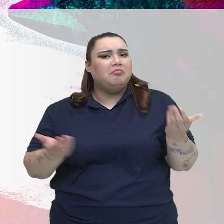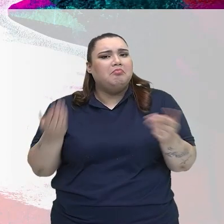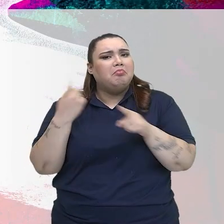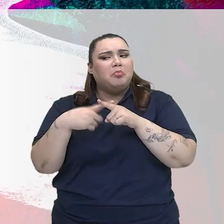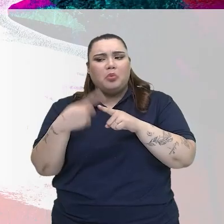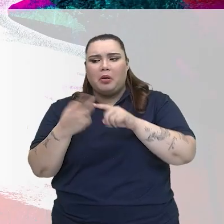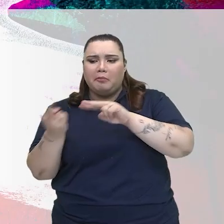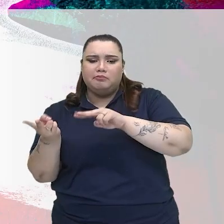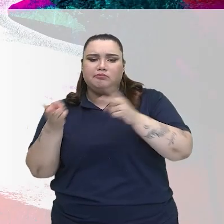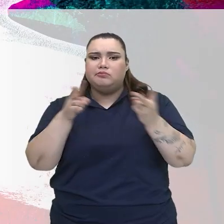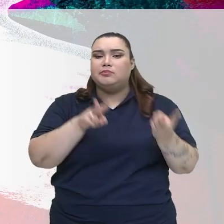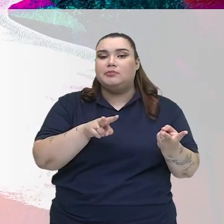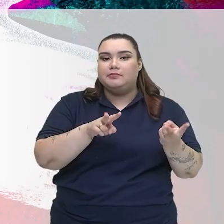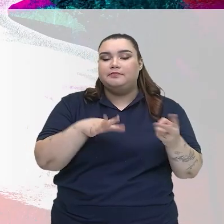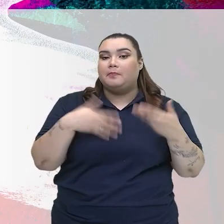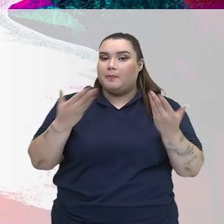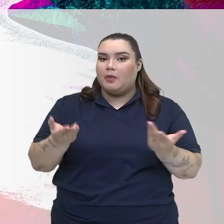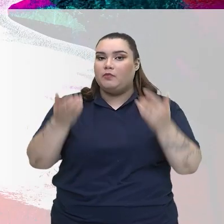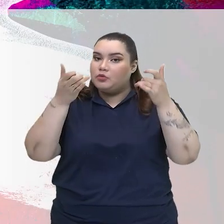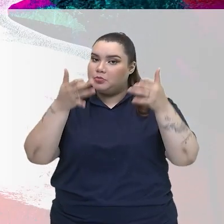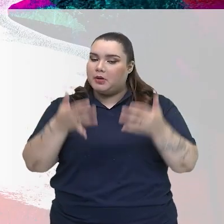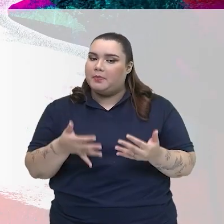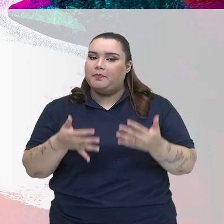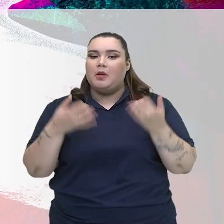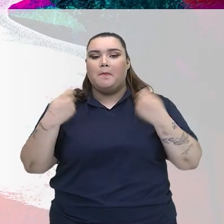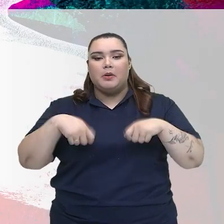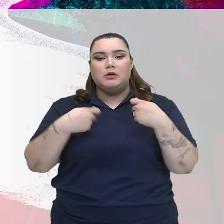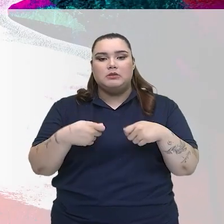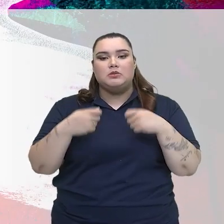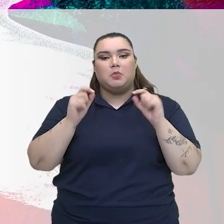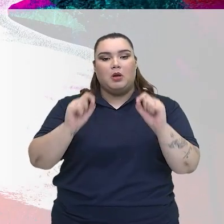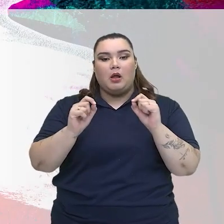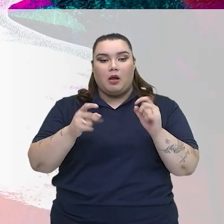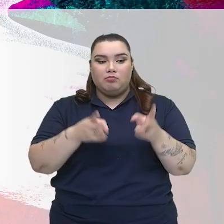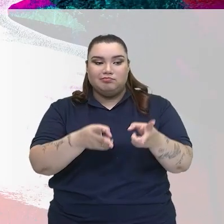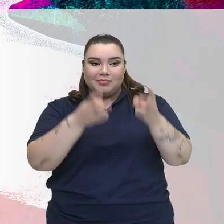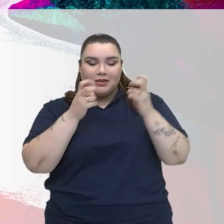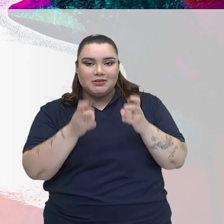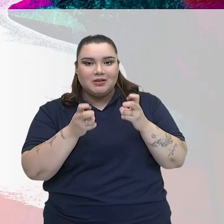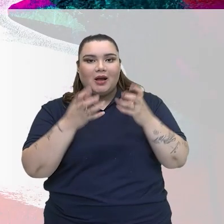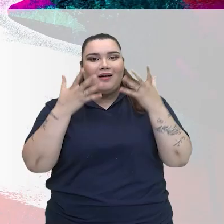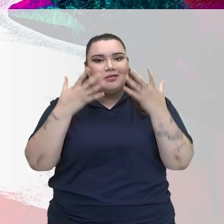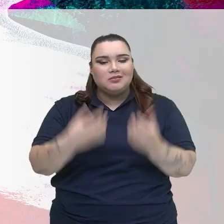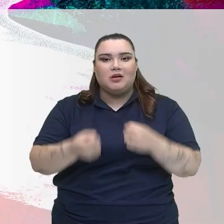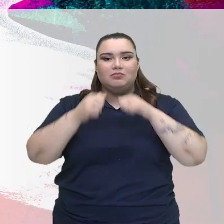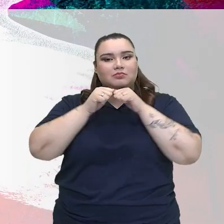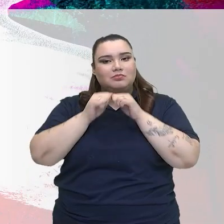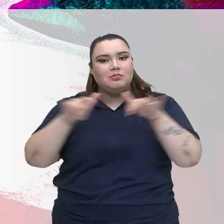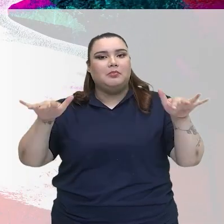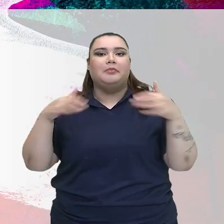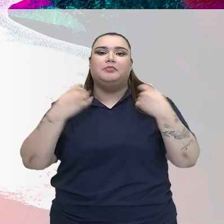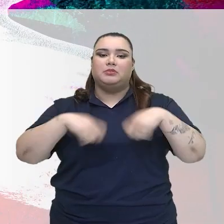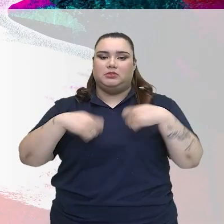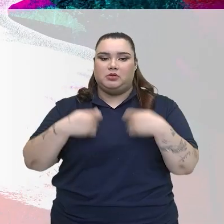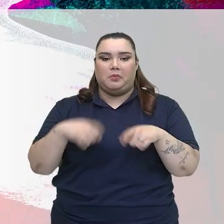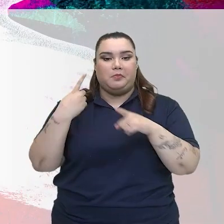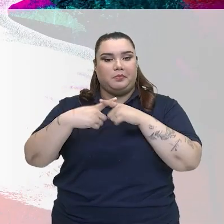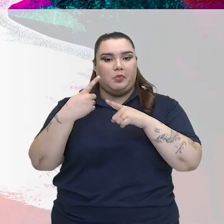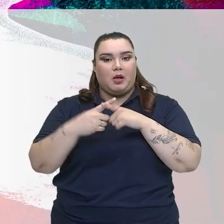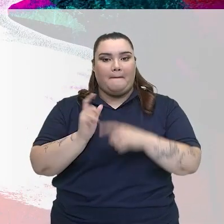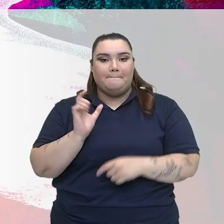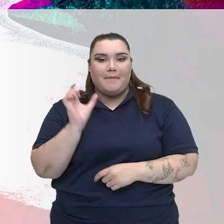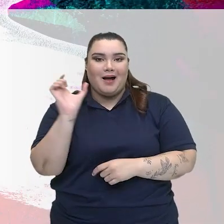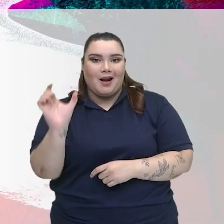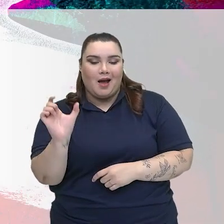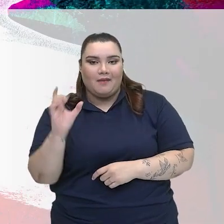essa mudança? Justamente para ampliar o conhecimento e a aceitação. Por quê? Porque o termo dança